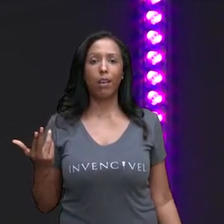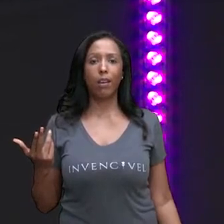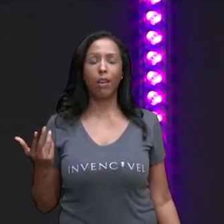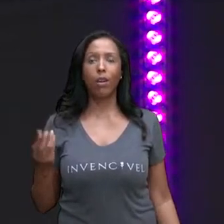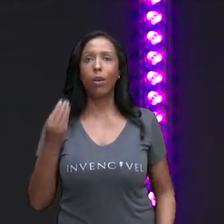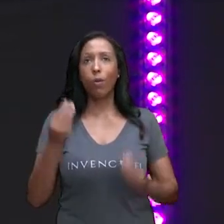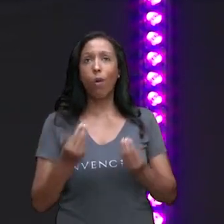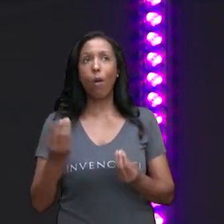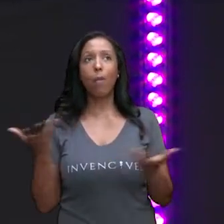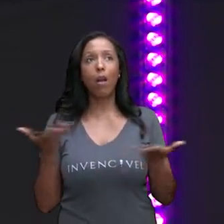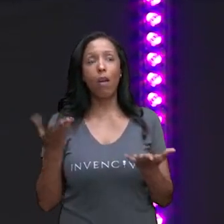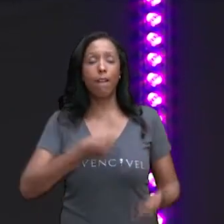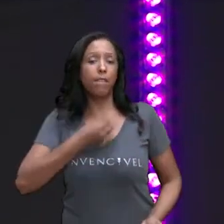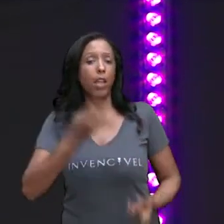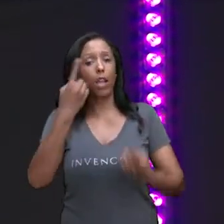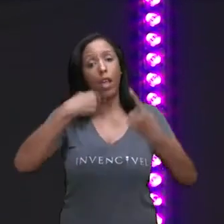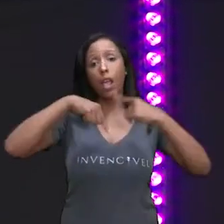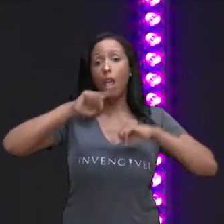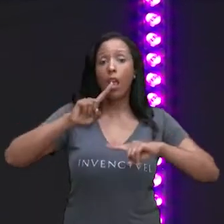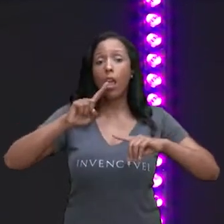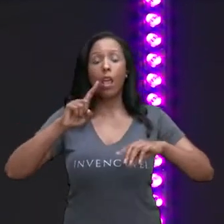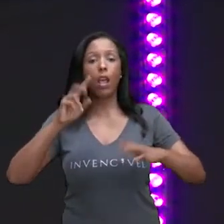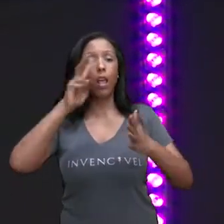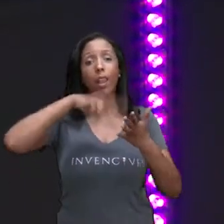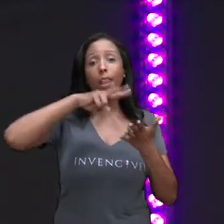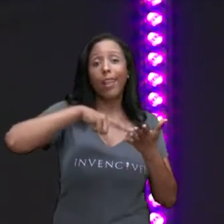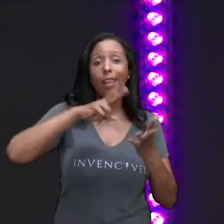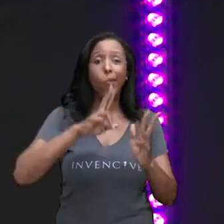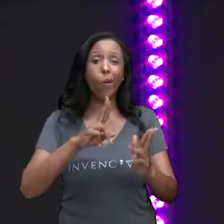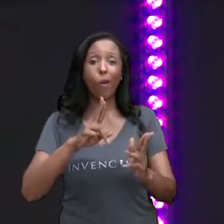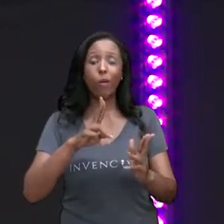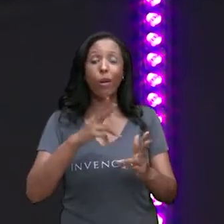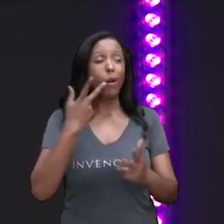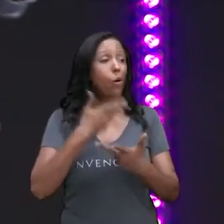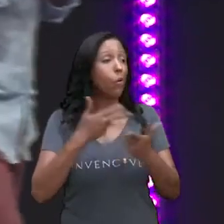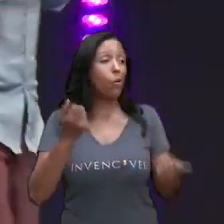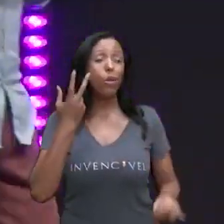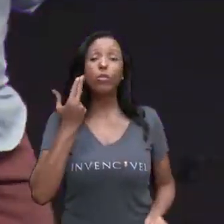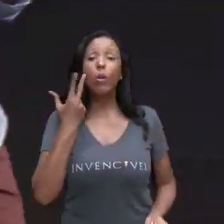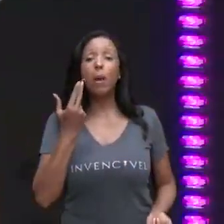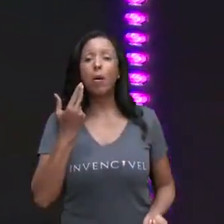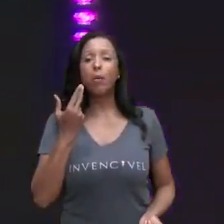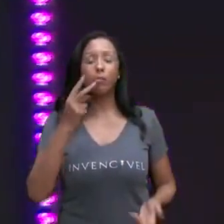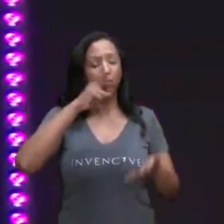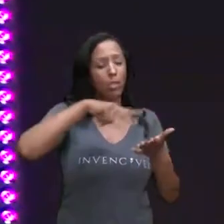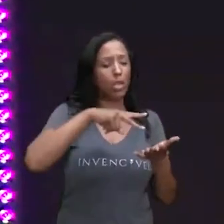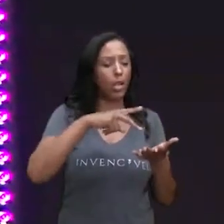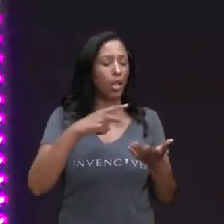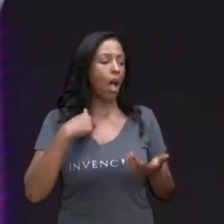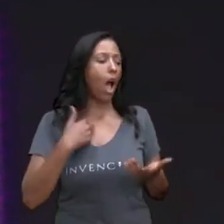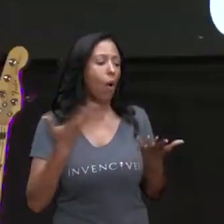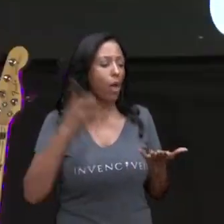5 passos para o sucesso. Ele lê um livro, ele lê como se fosse um manual normal, ele não lê com a expectativa de ouvir a voz de